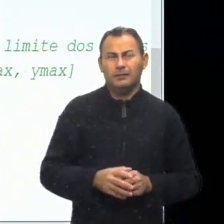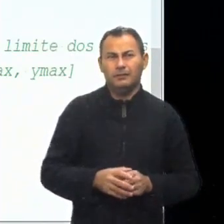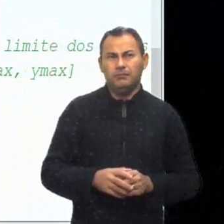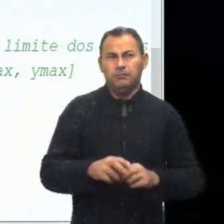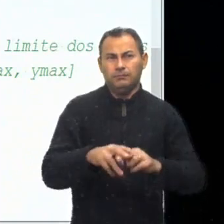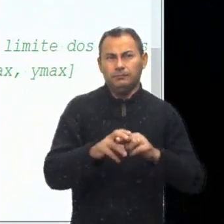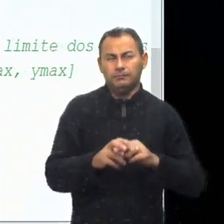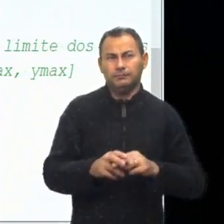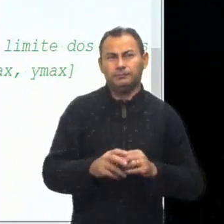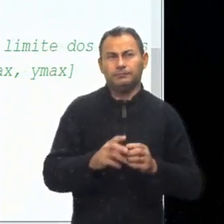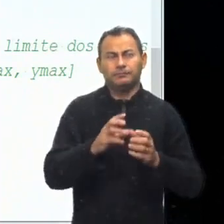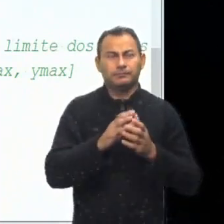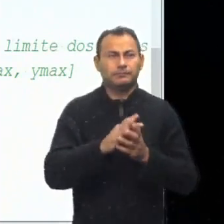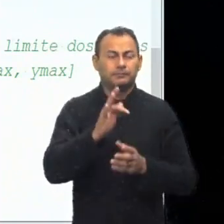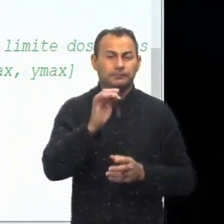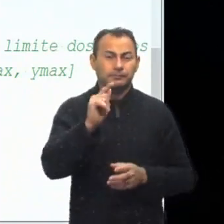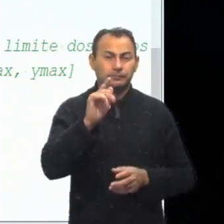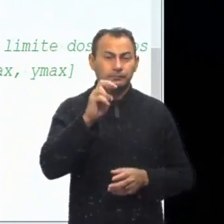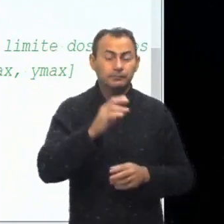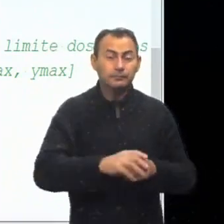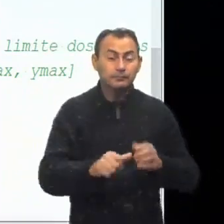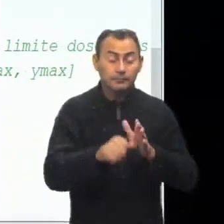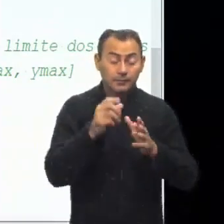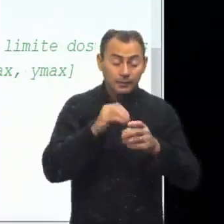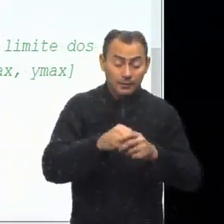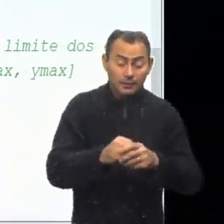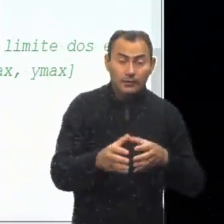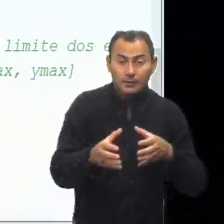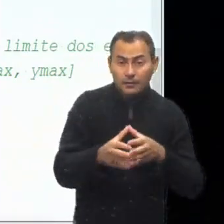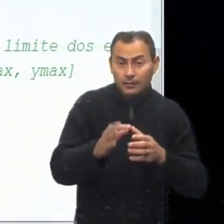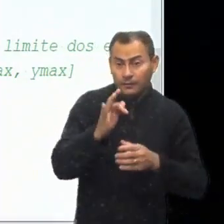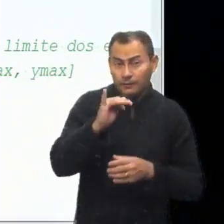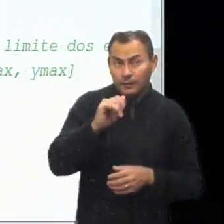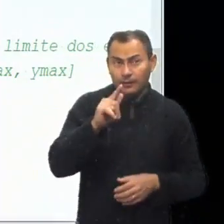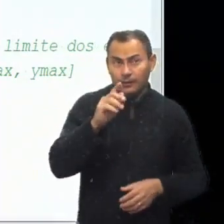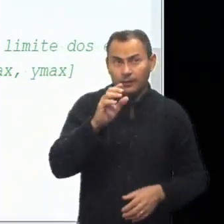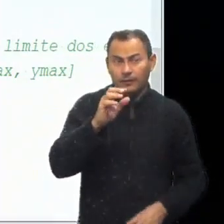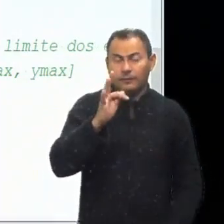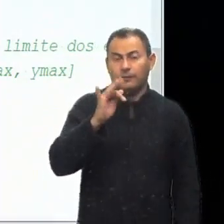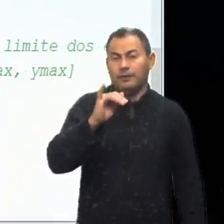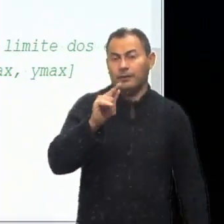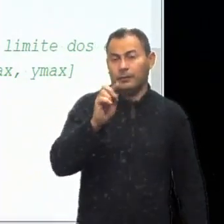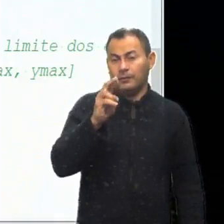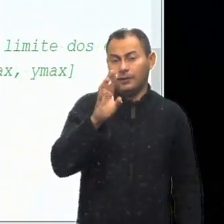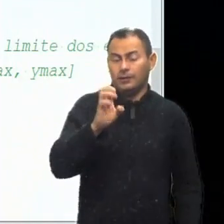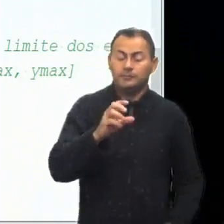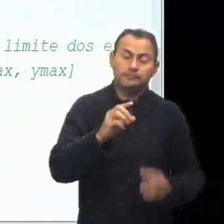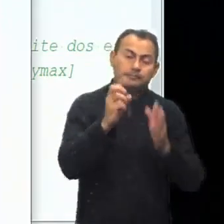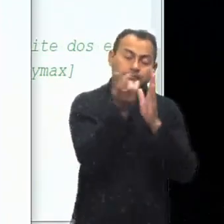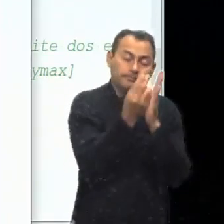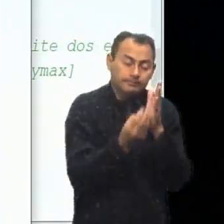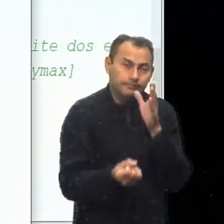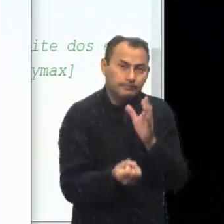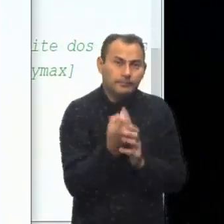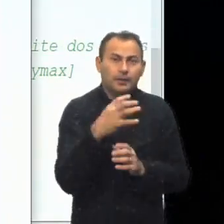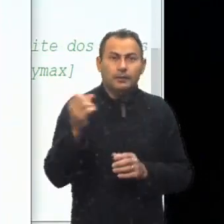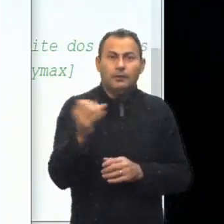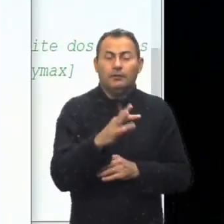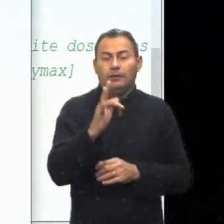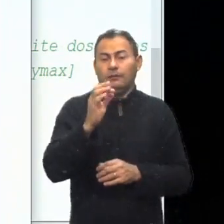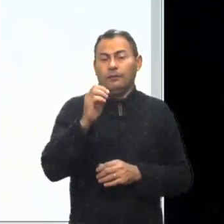Então, para plotar os gráficos, primeiro você dá o comando figure, que ele vai criar uma nova